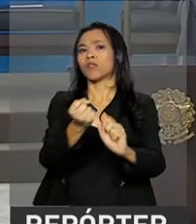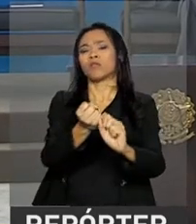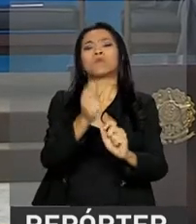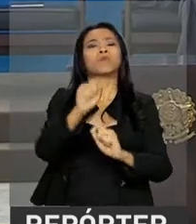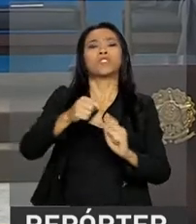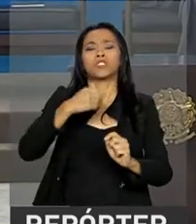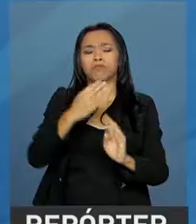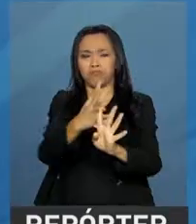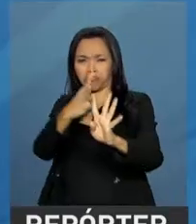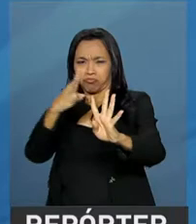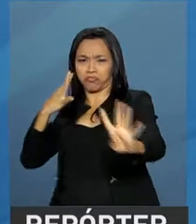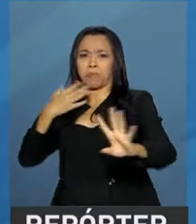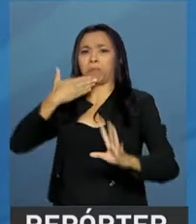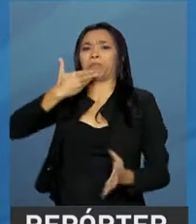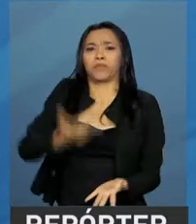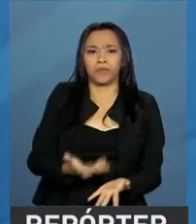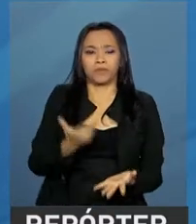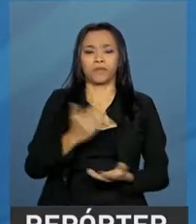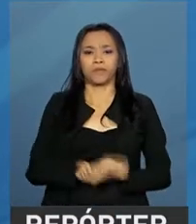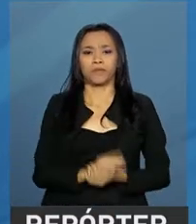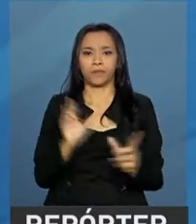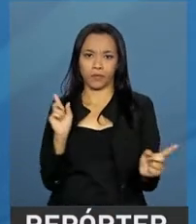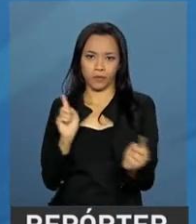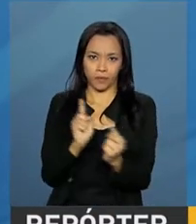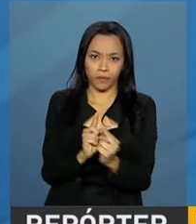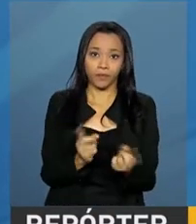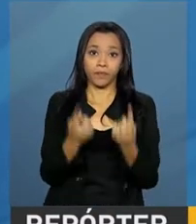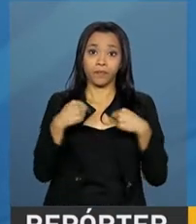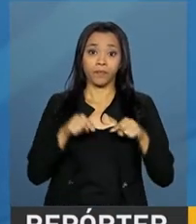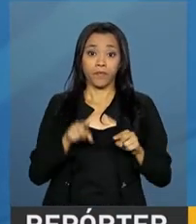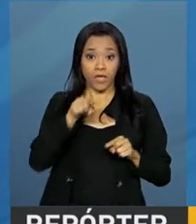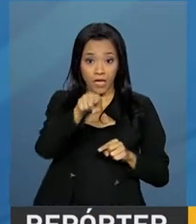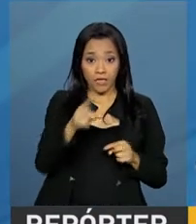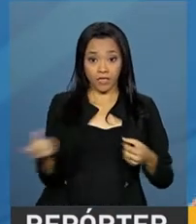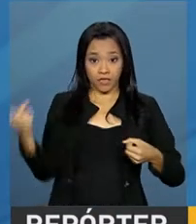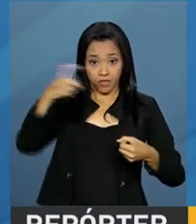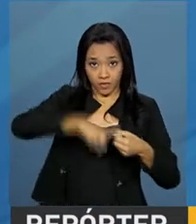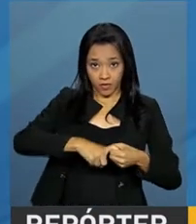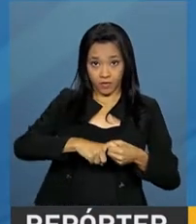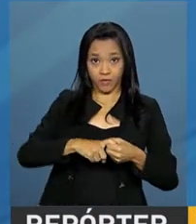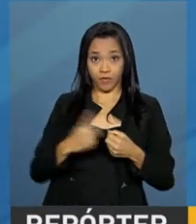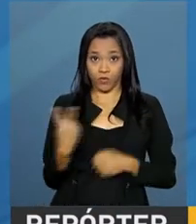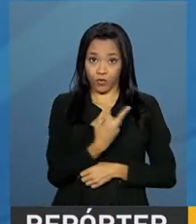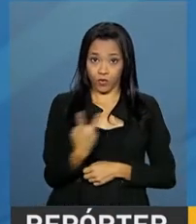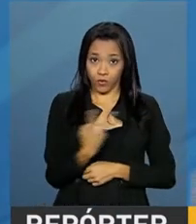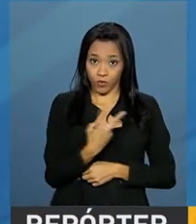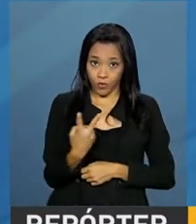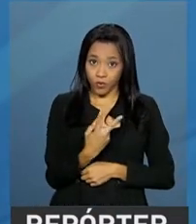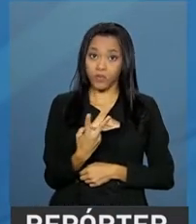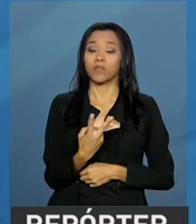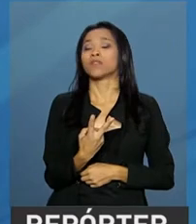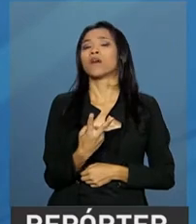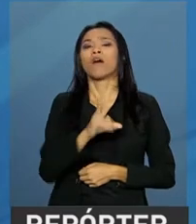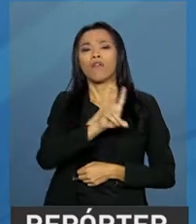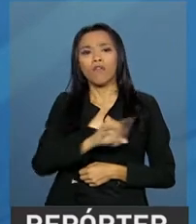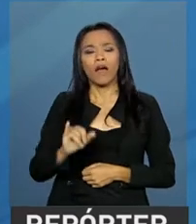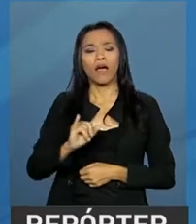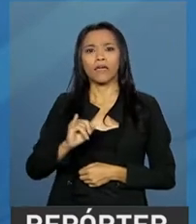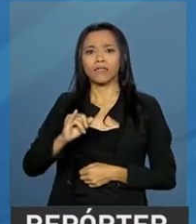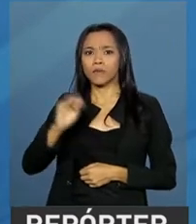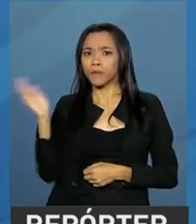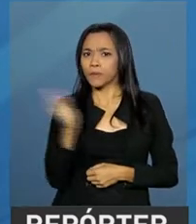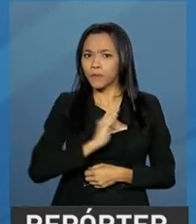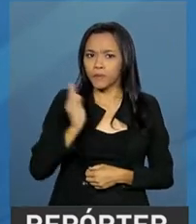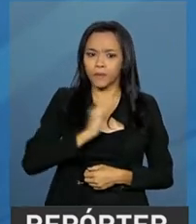solicitações esse acordo não visa inpm vai agilizar a análise